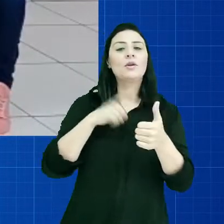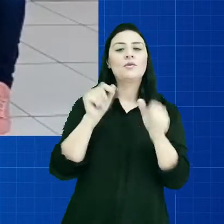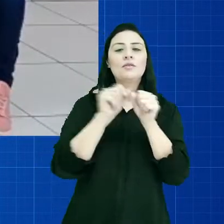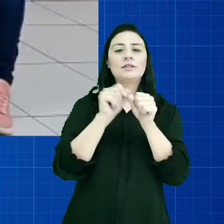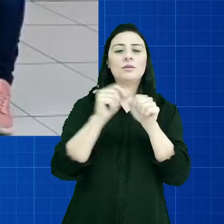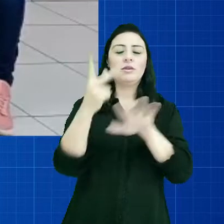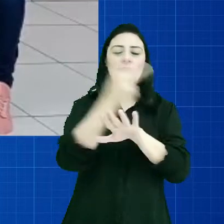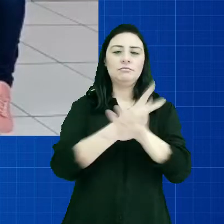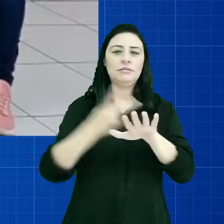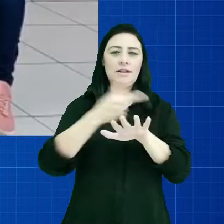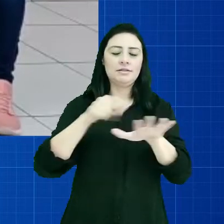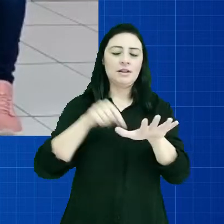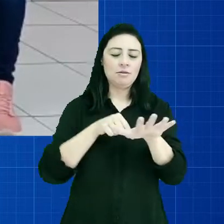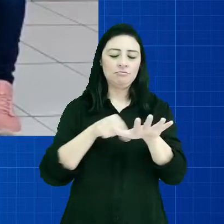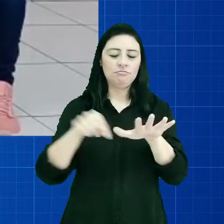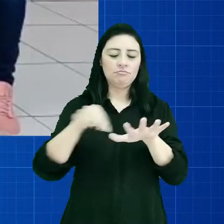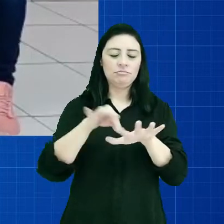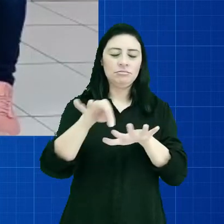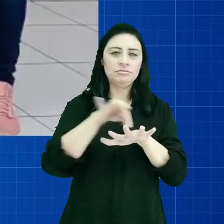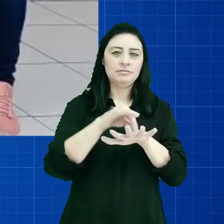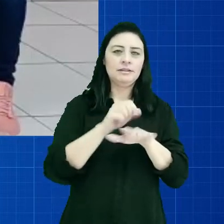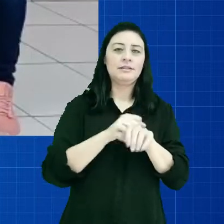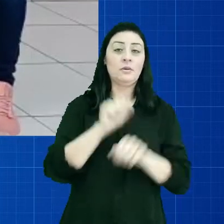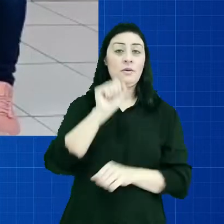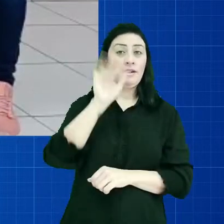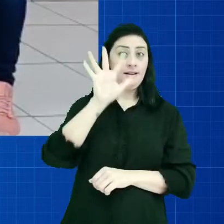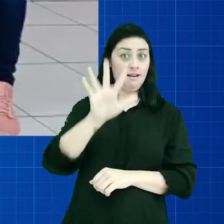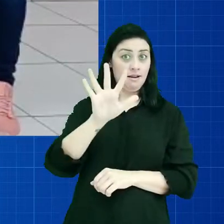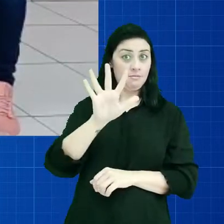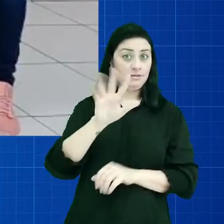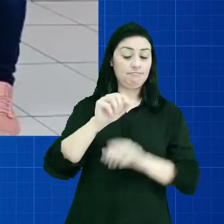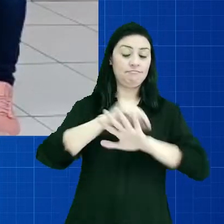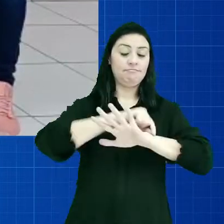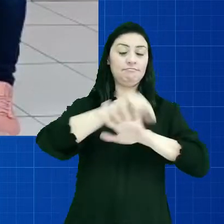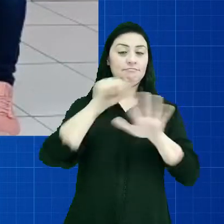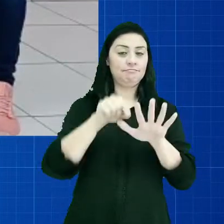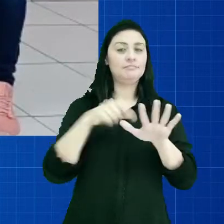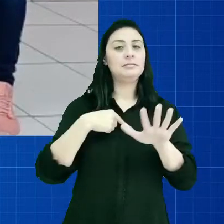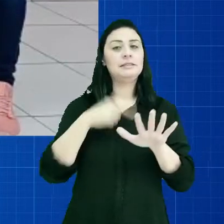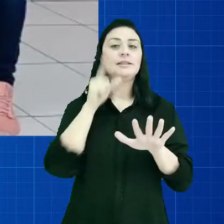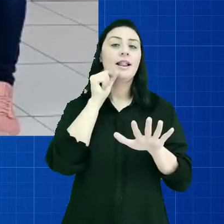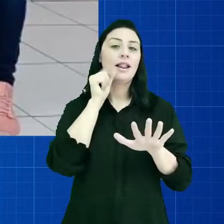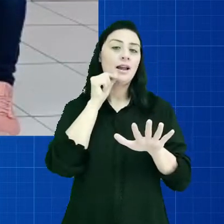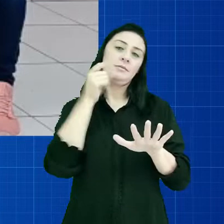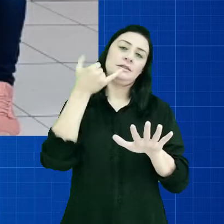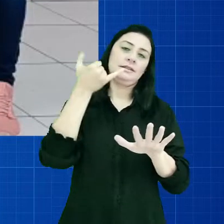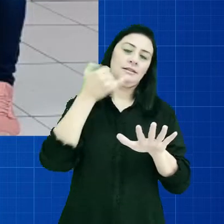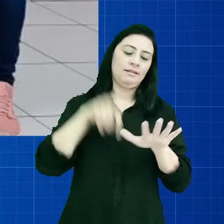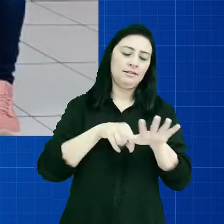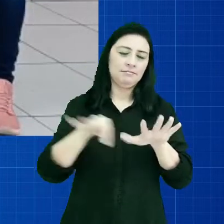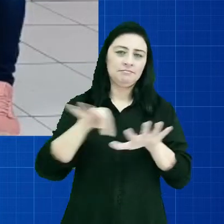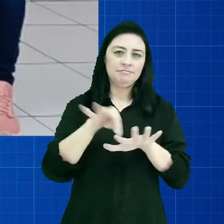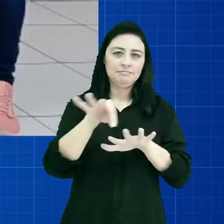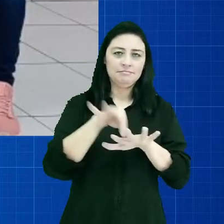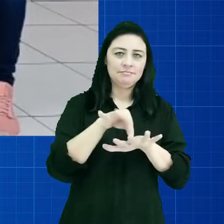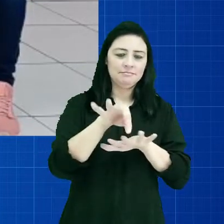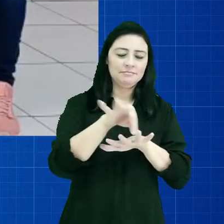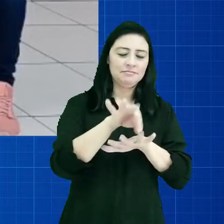é o contorno das minhas mãos. A mão bem aberta, tá? Vou contornar a minha mão.